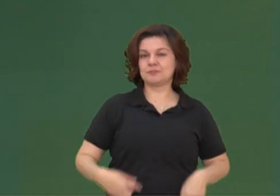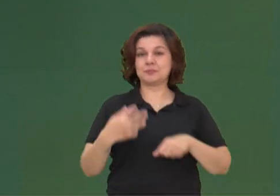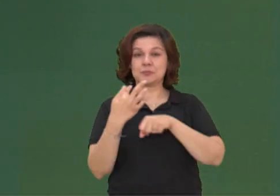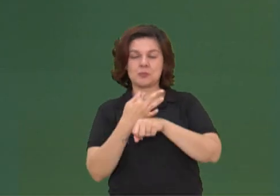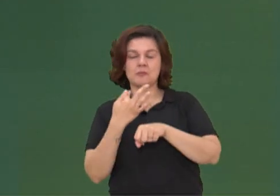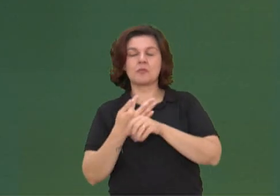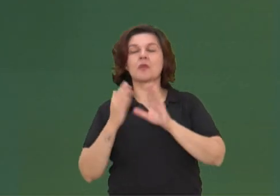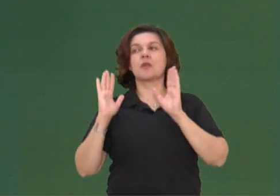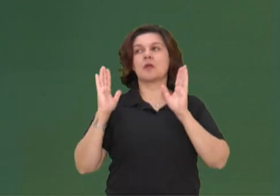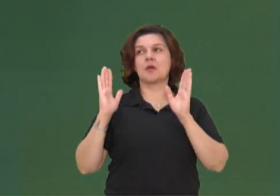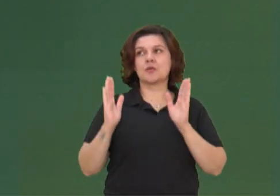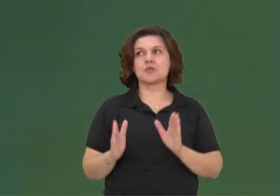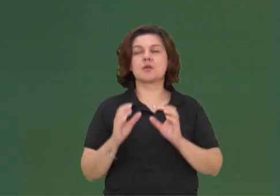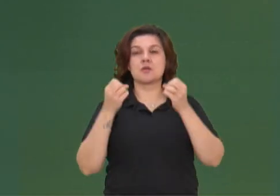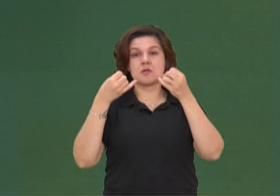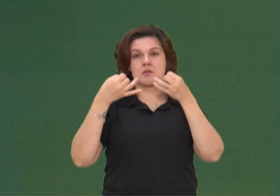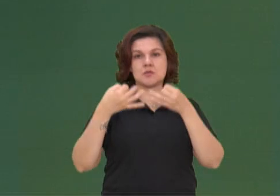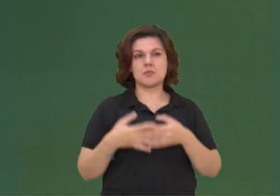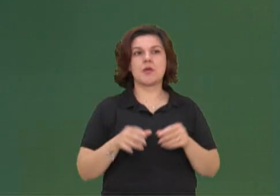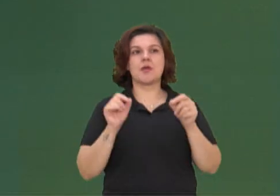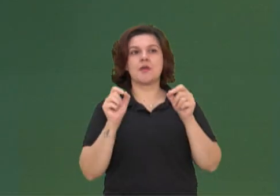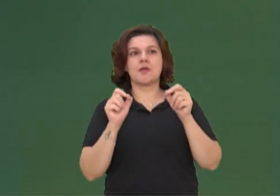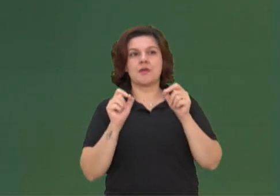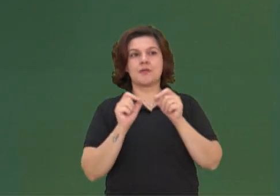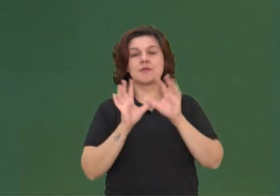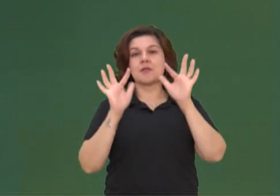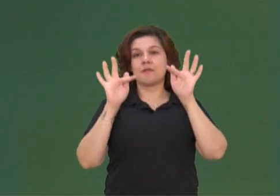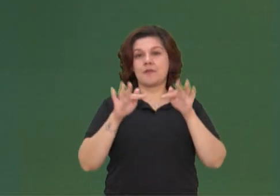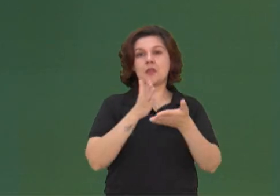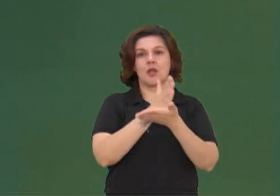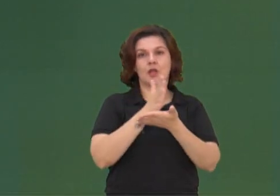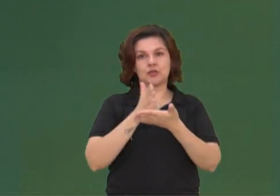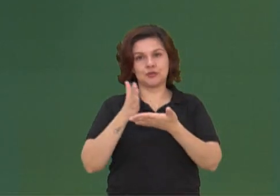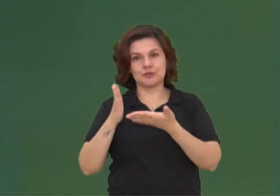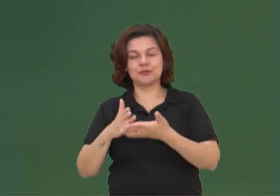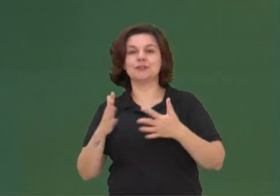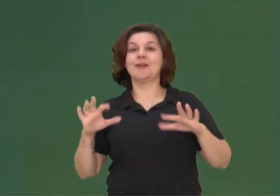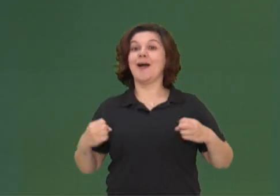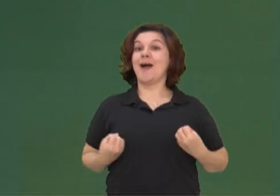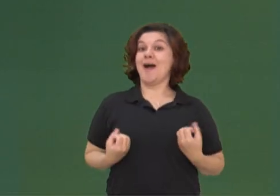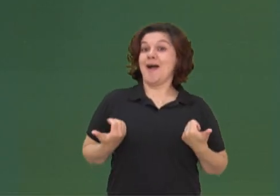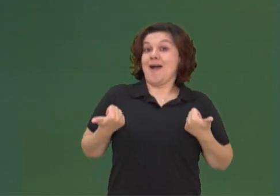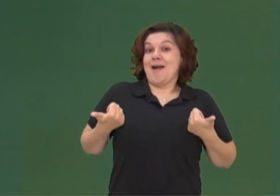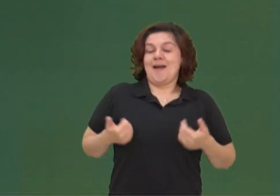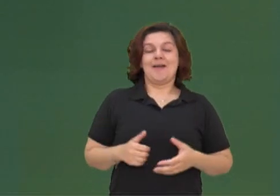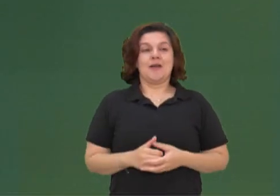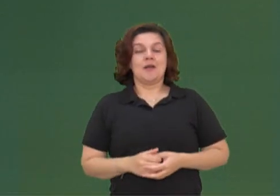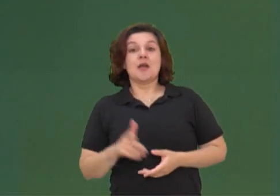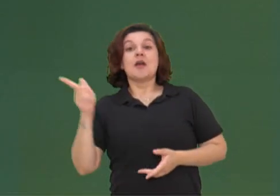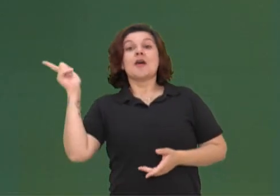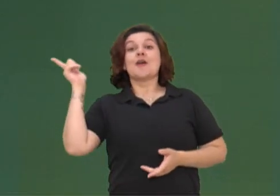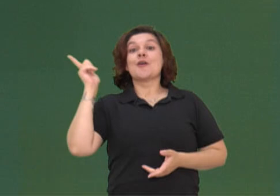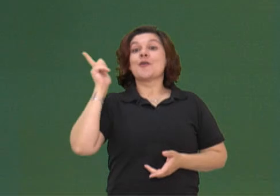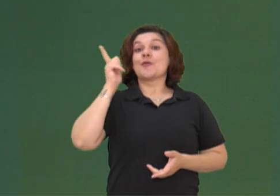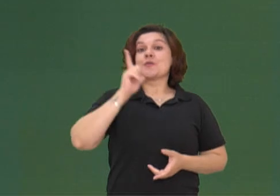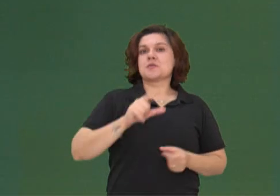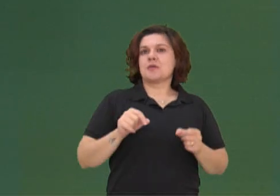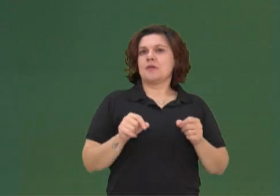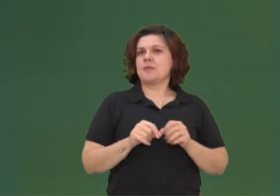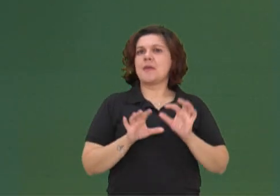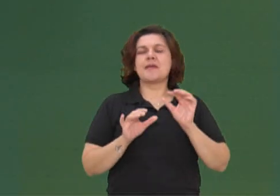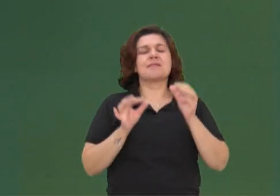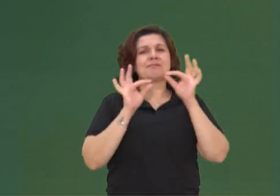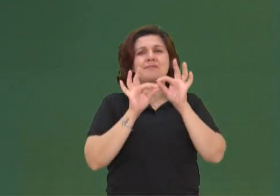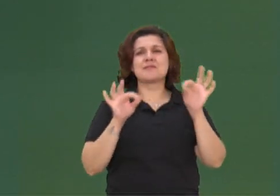falei exemplos, o fato de você conseguir concluir as atividades do seu dia a dia com maior disposição, o fato de você conseguir executar tarefas simples, como um